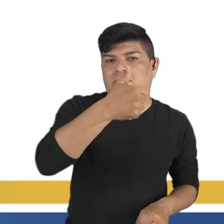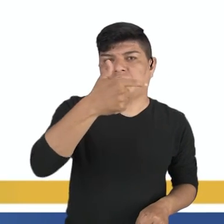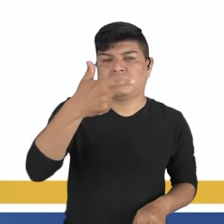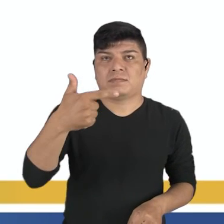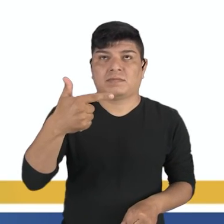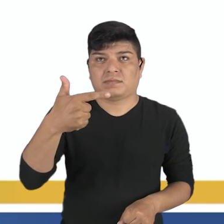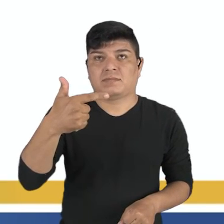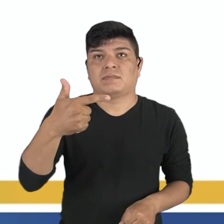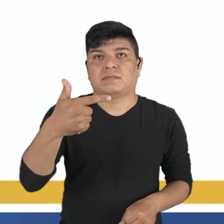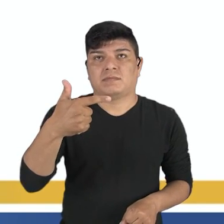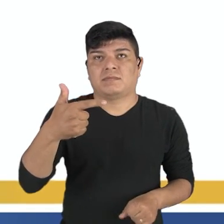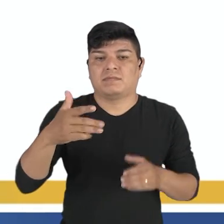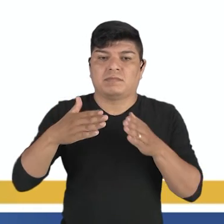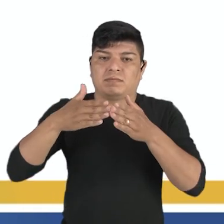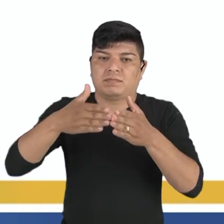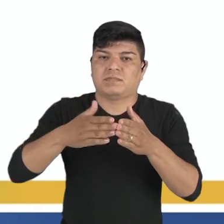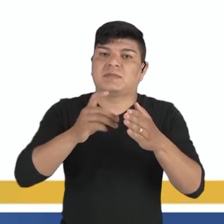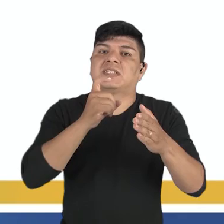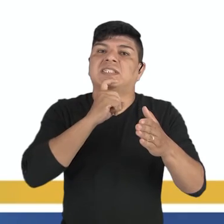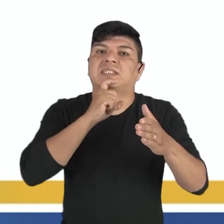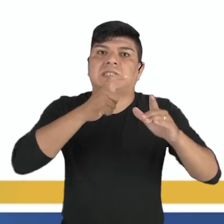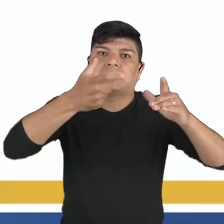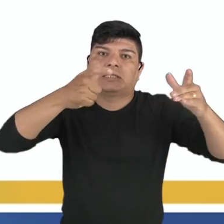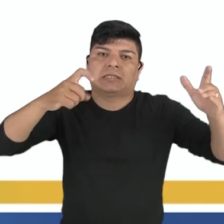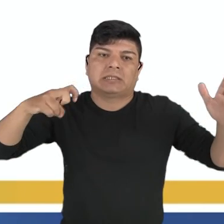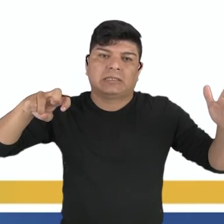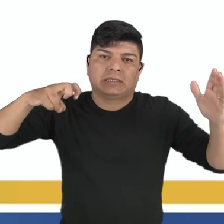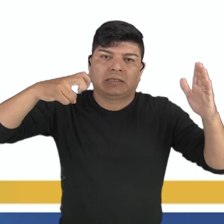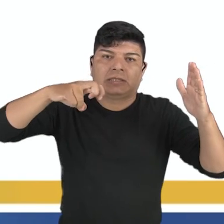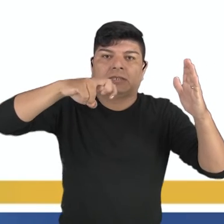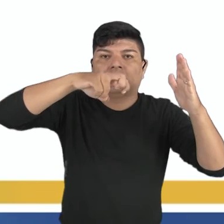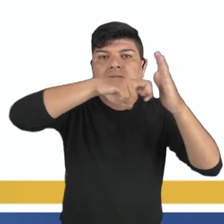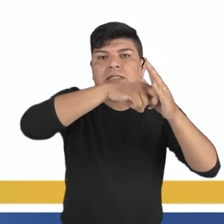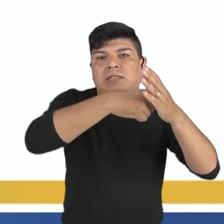1912, ele chocou em um iceberg.